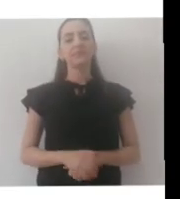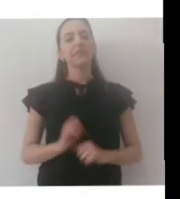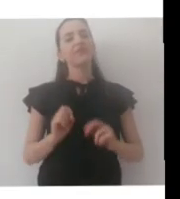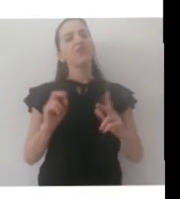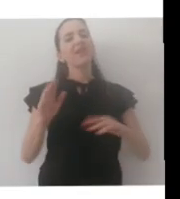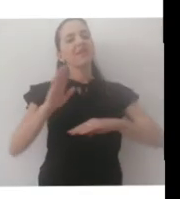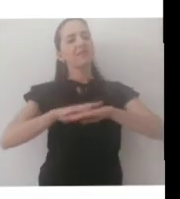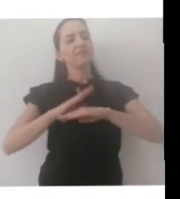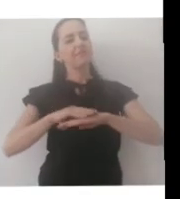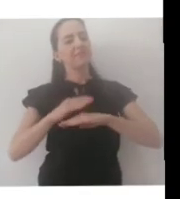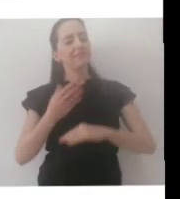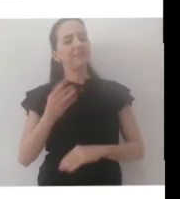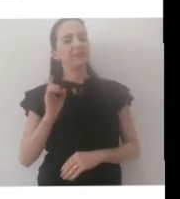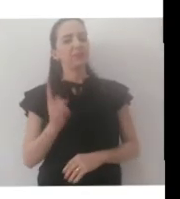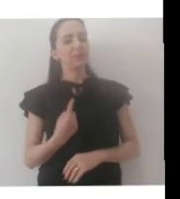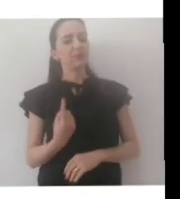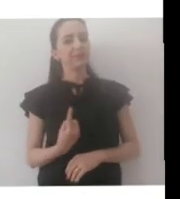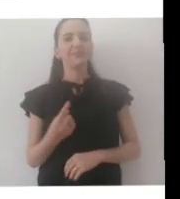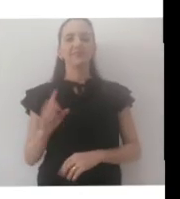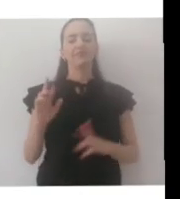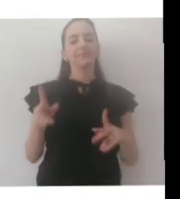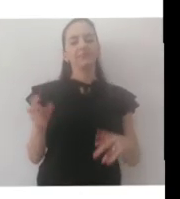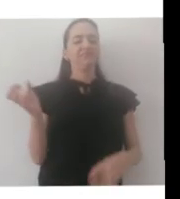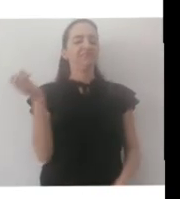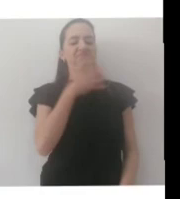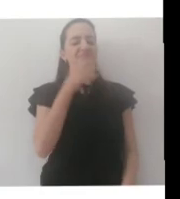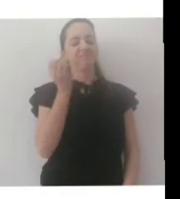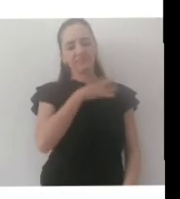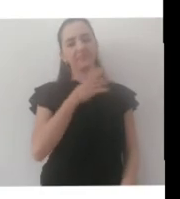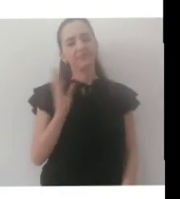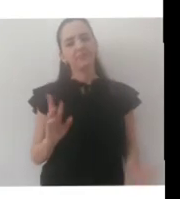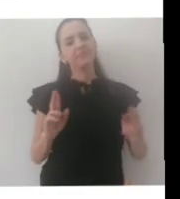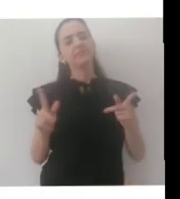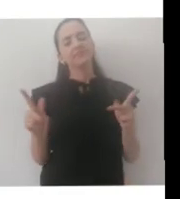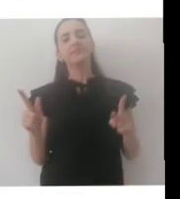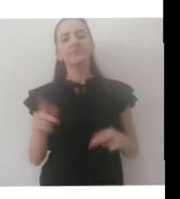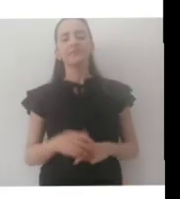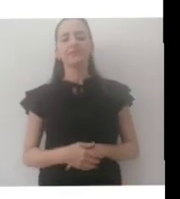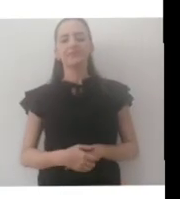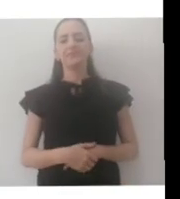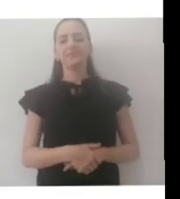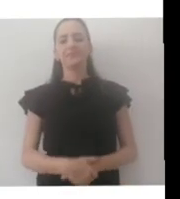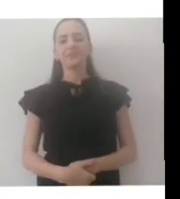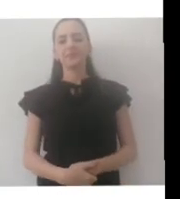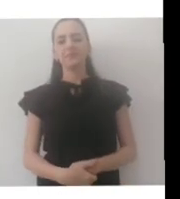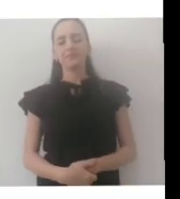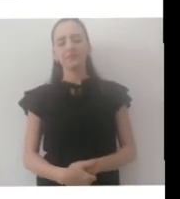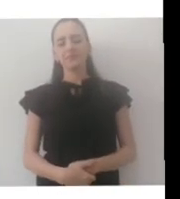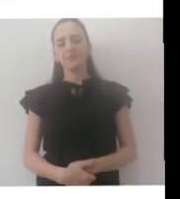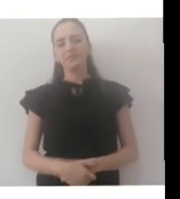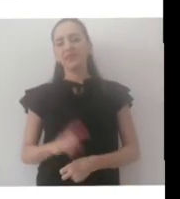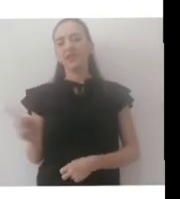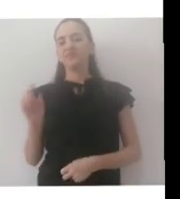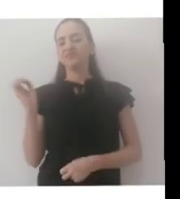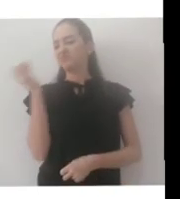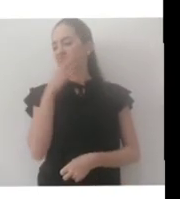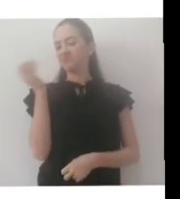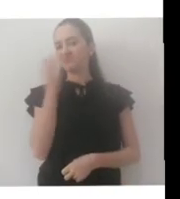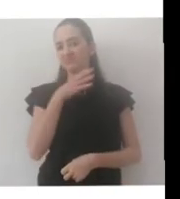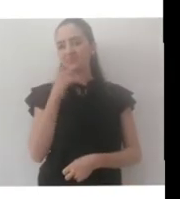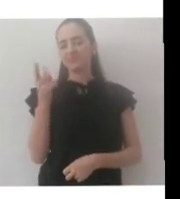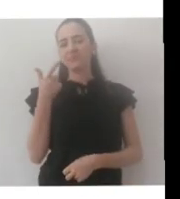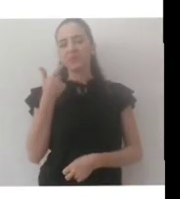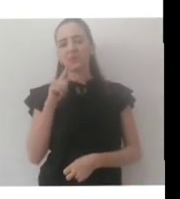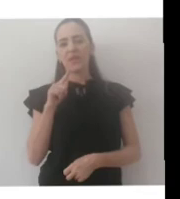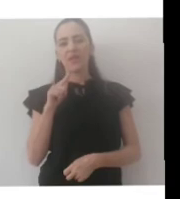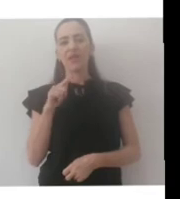a viver por si próprias. Contudo, existe uma grande diferença entre autonomia e revolta. O não conformismo ou